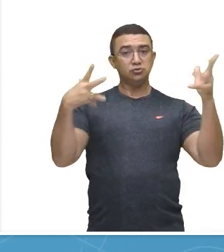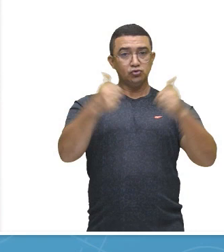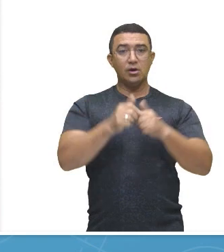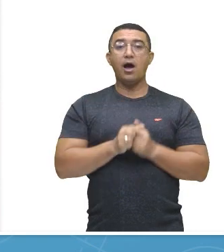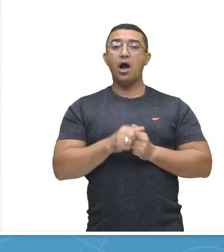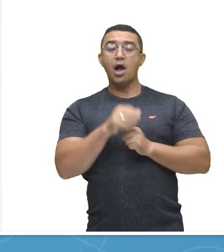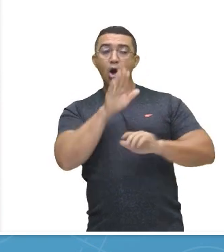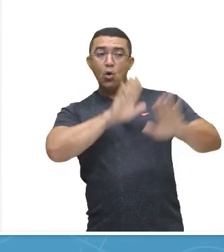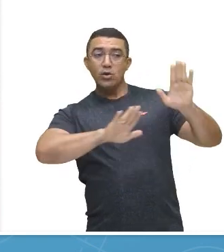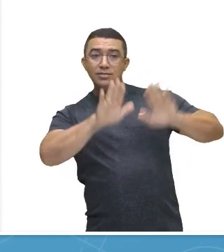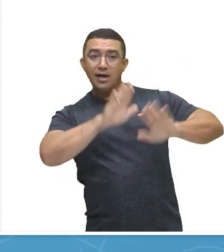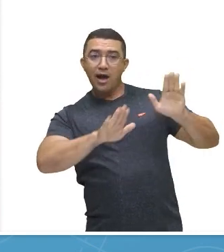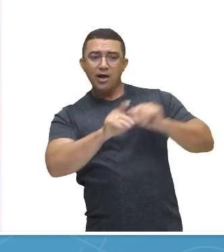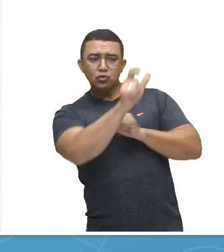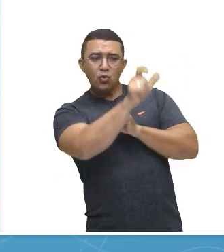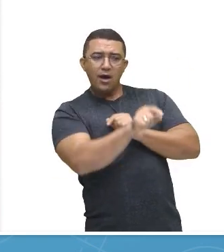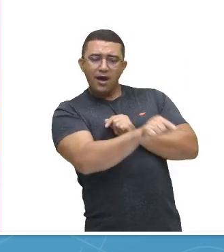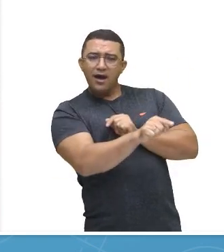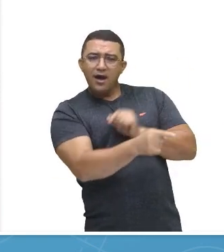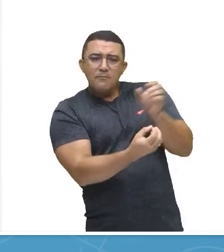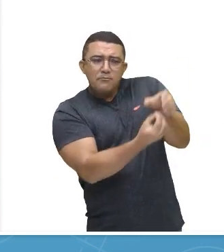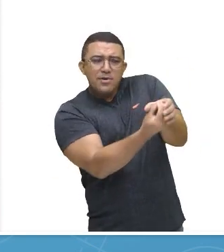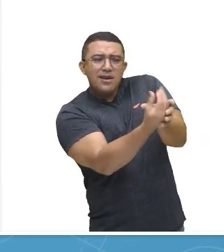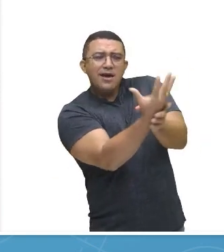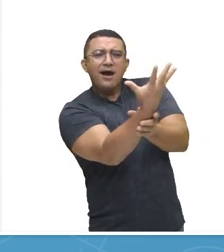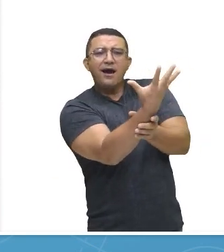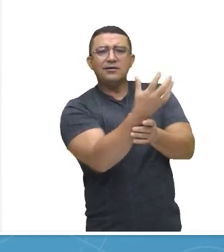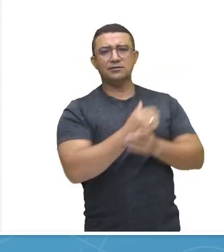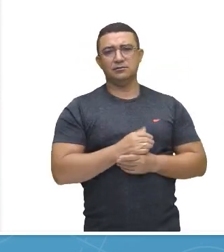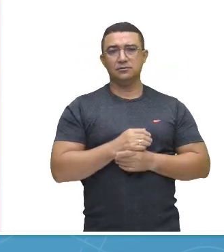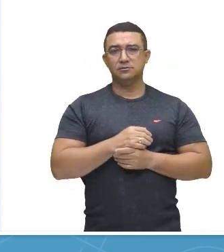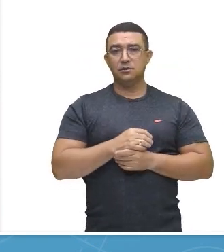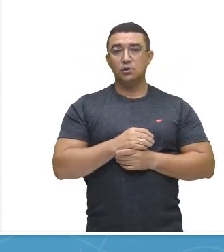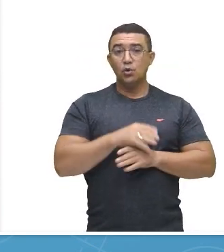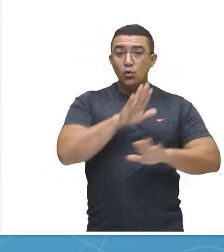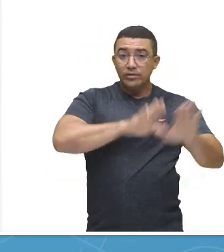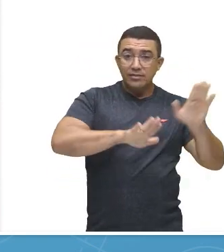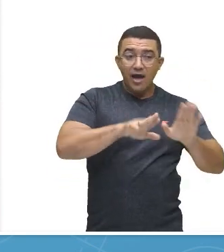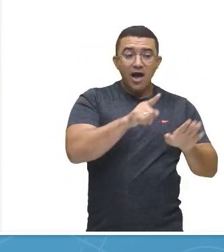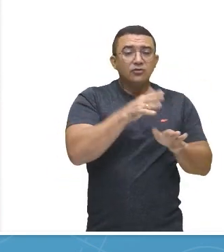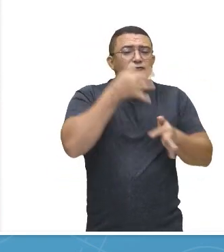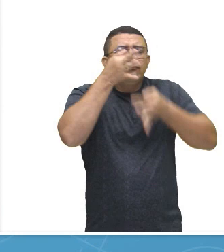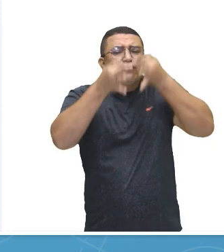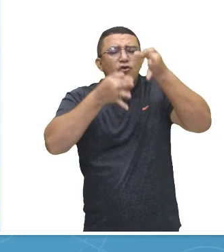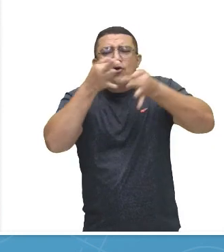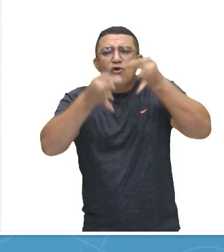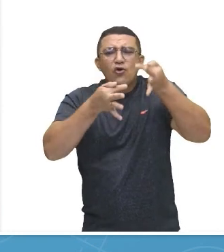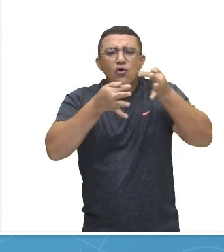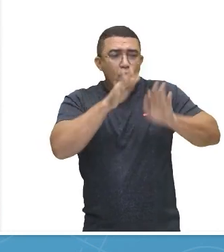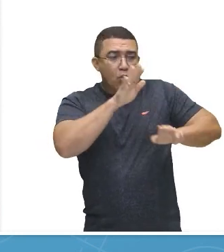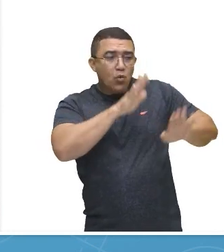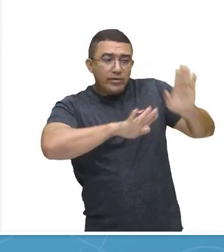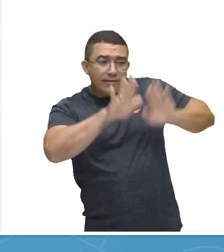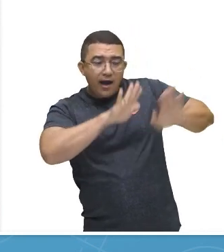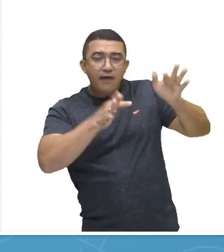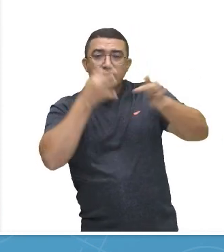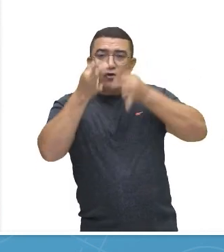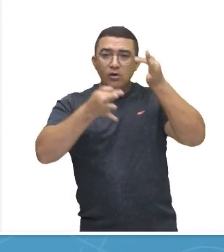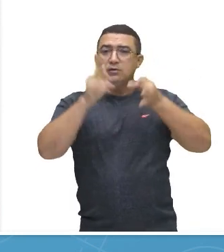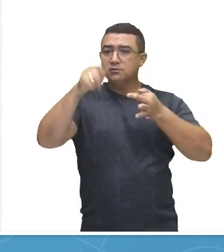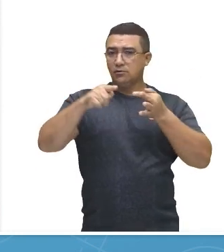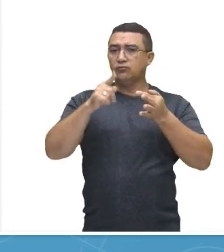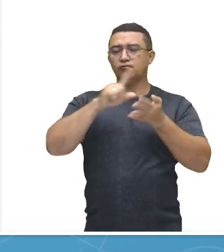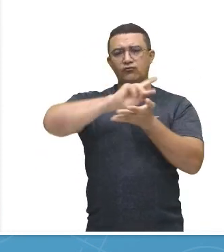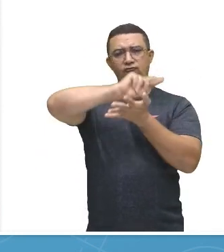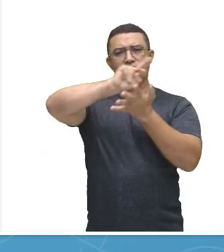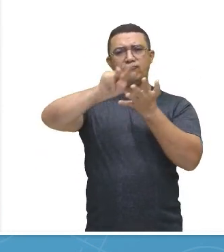dessa florzinha, ande pela sombra, enfim, são diversas estruturas que nós podemos utilizar no dia a dia